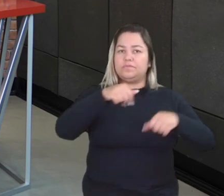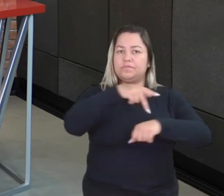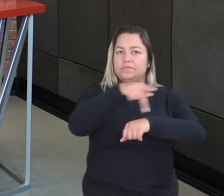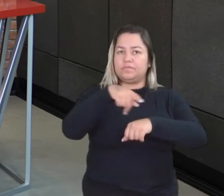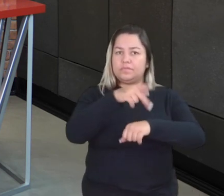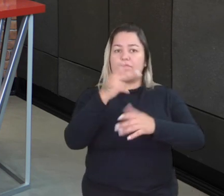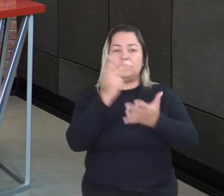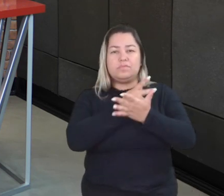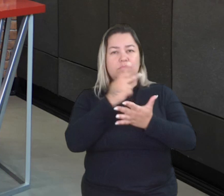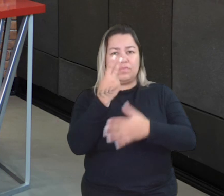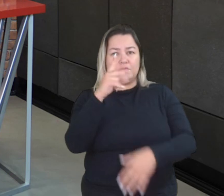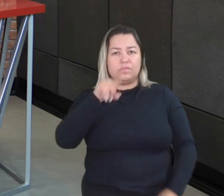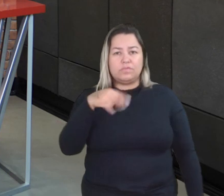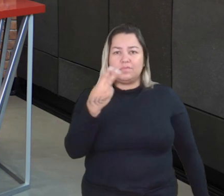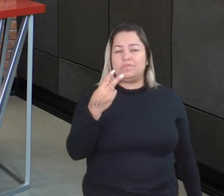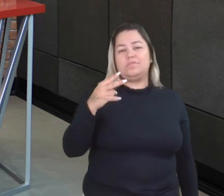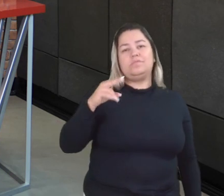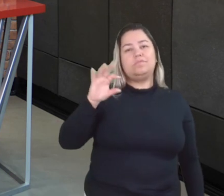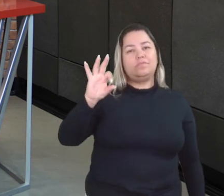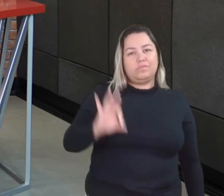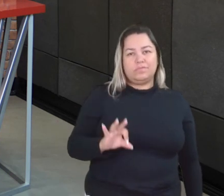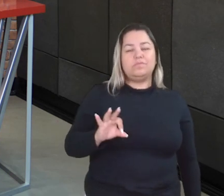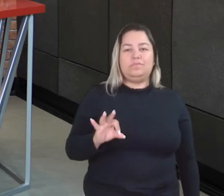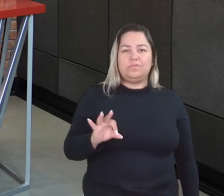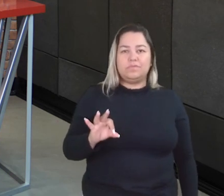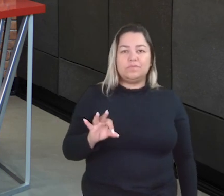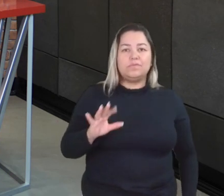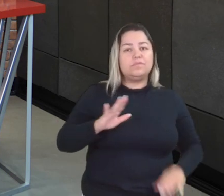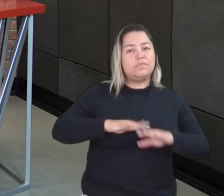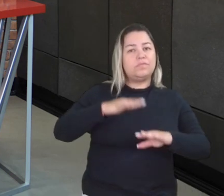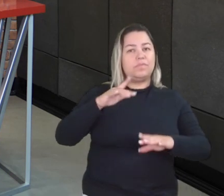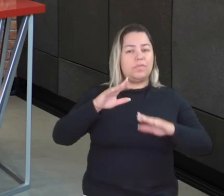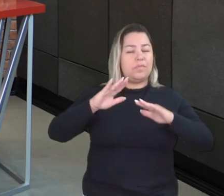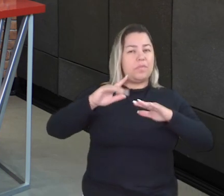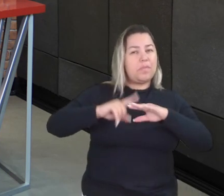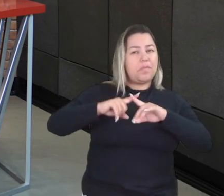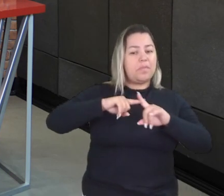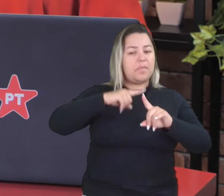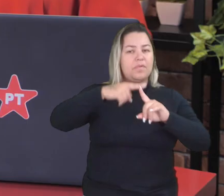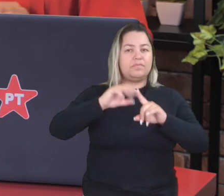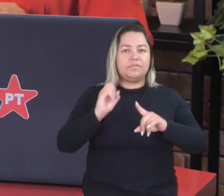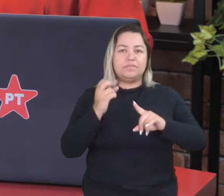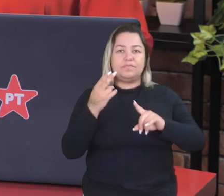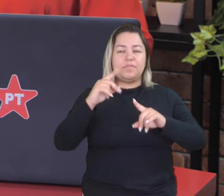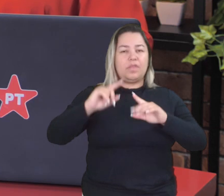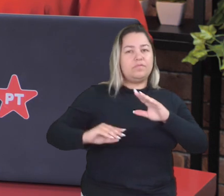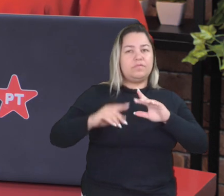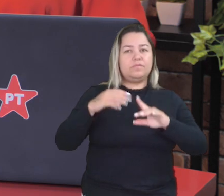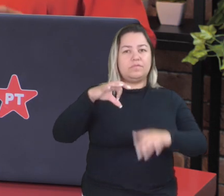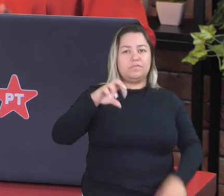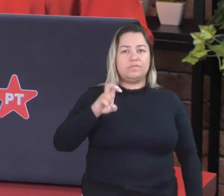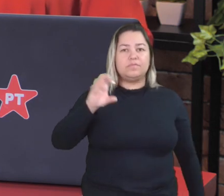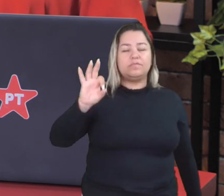em todo o país e a margem de erro é de 2,2 pontos percentuais para mais ou para menos, e o nível de